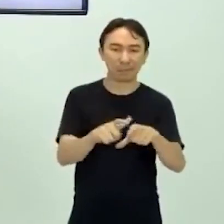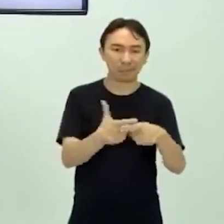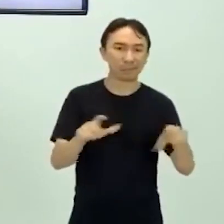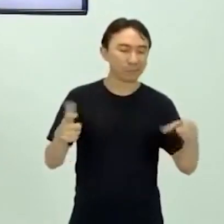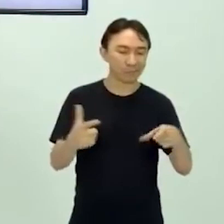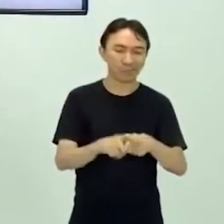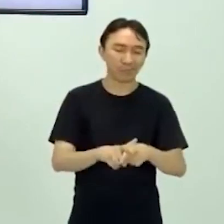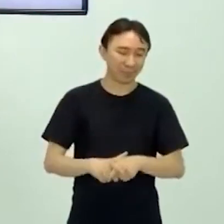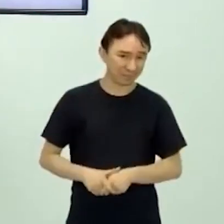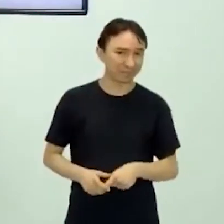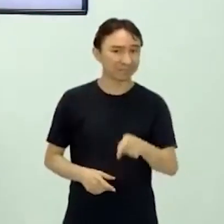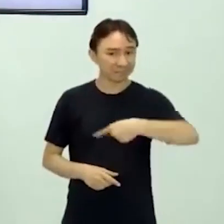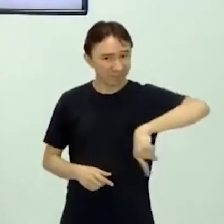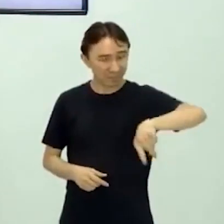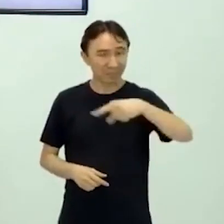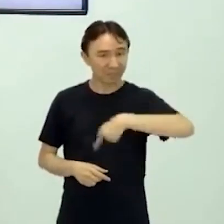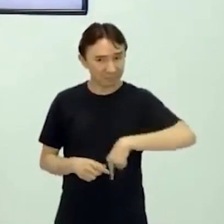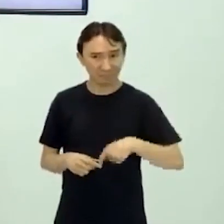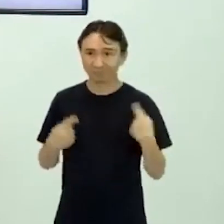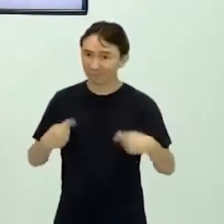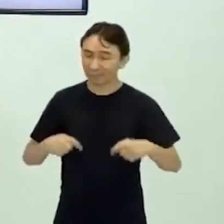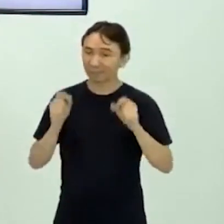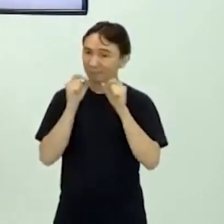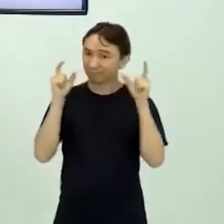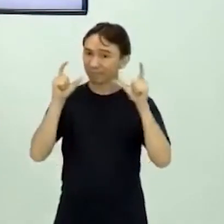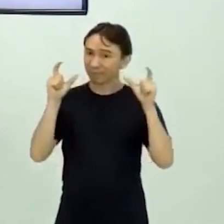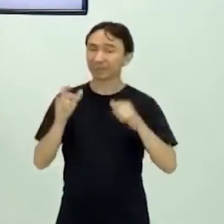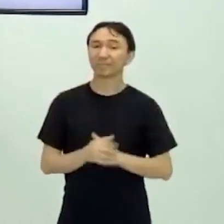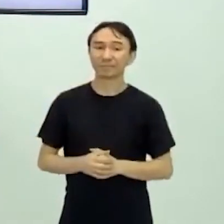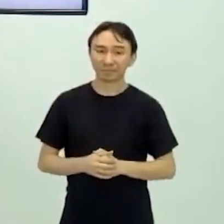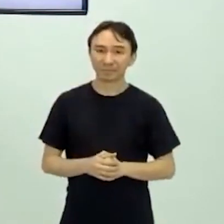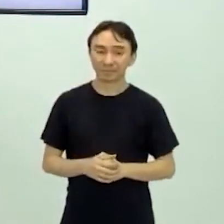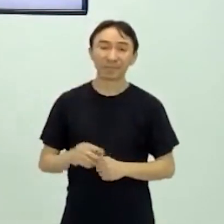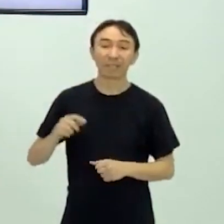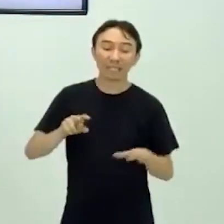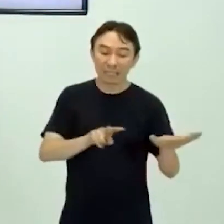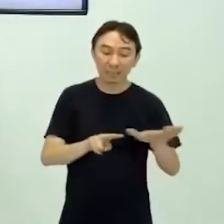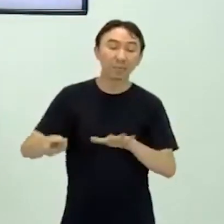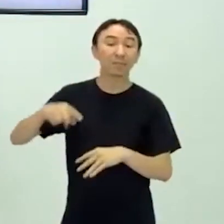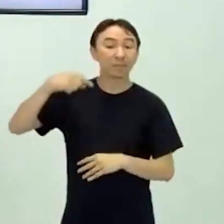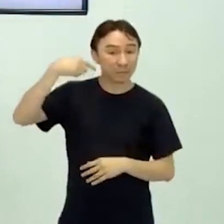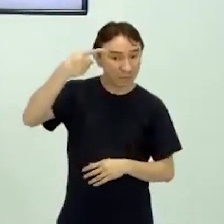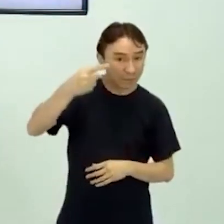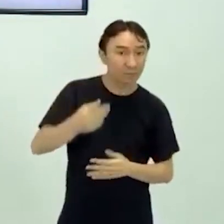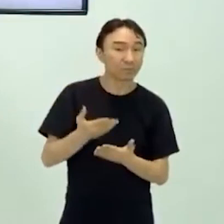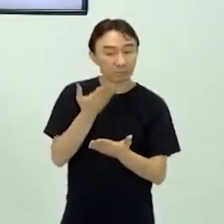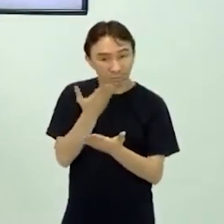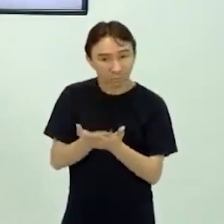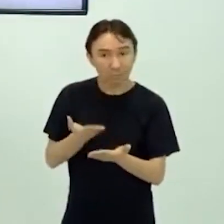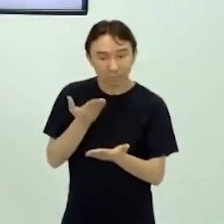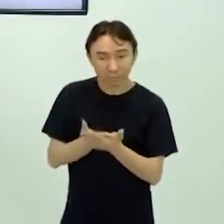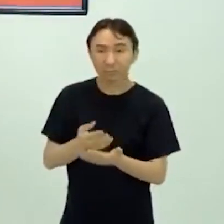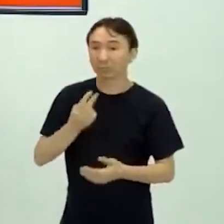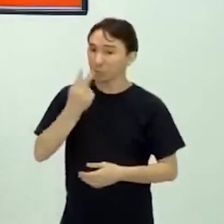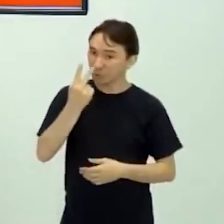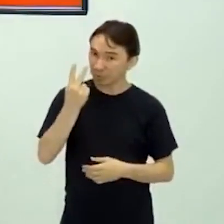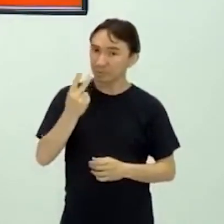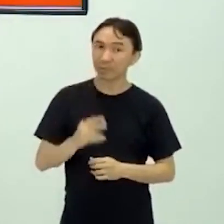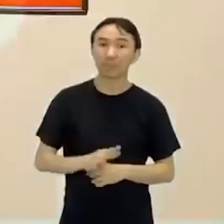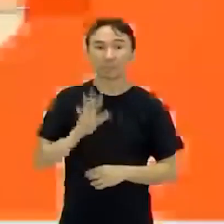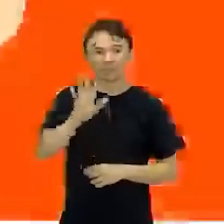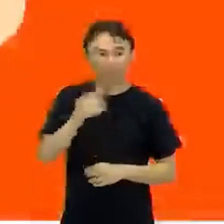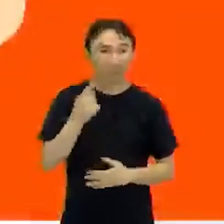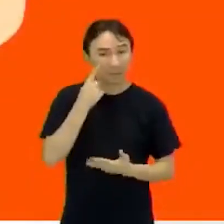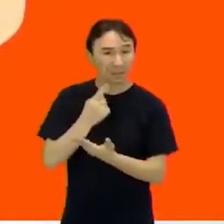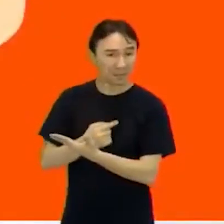nossa realidade aí. Tá certo, pessoal? Bom, nós vamos ter a parte 2 na próxima semana aí, tá certo? Mas eu vou deixar aí um Saiba Mais para